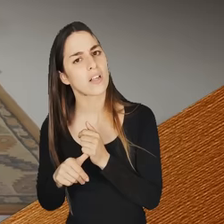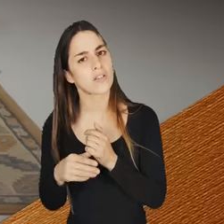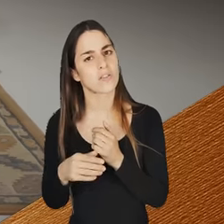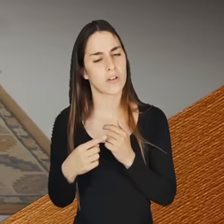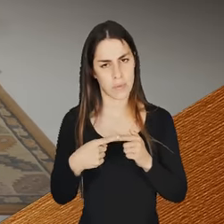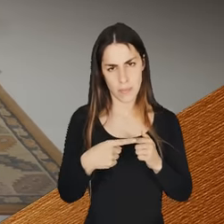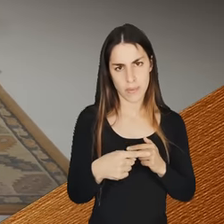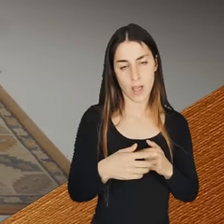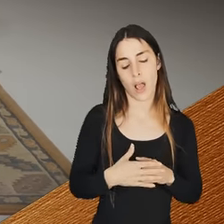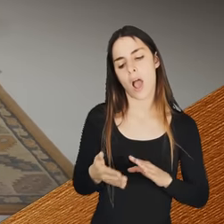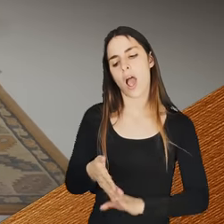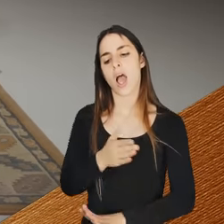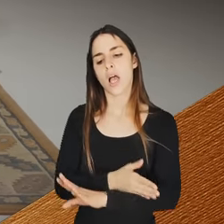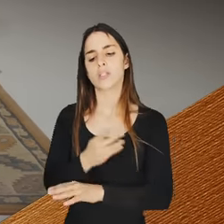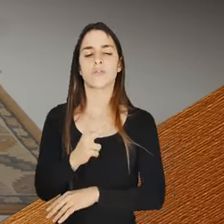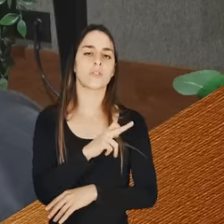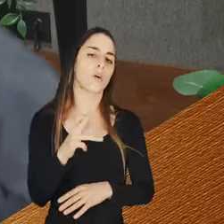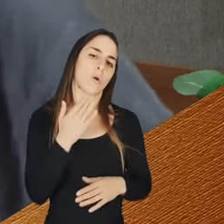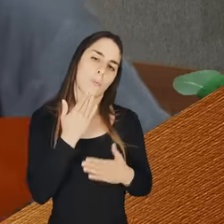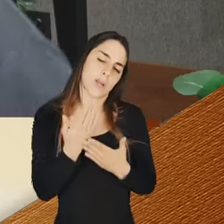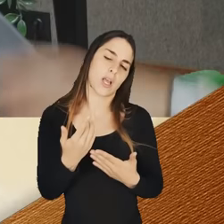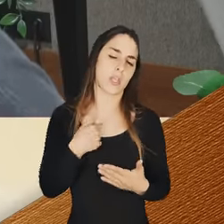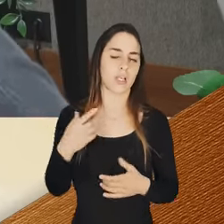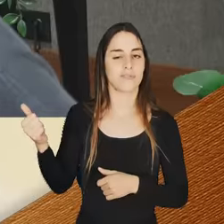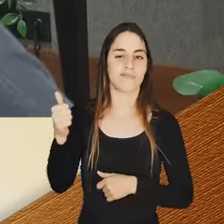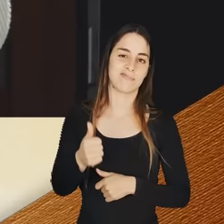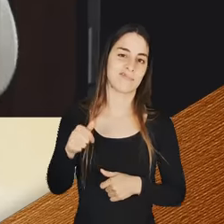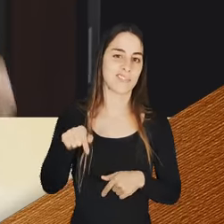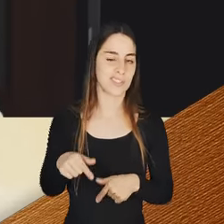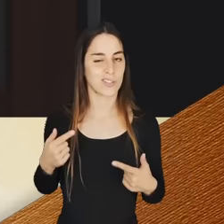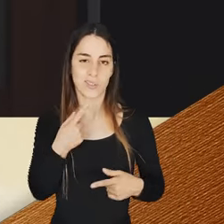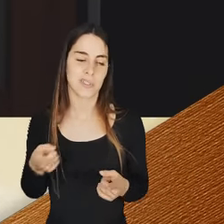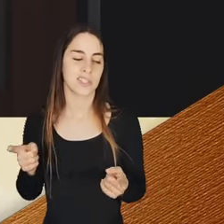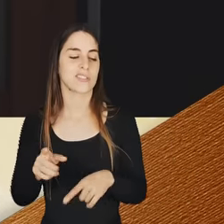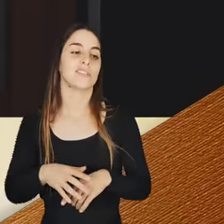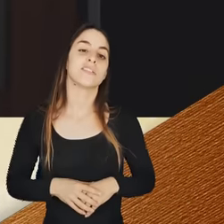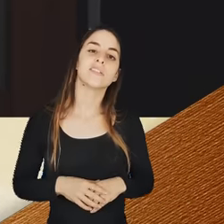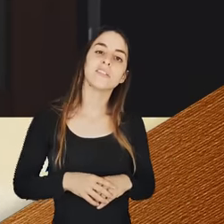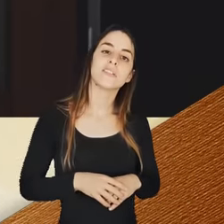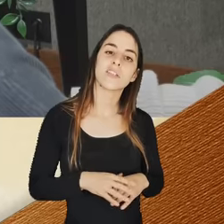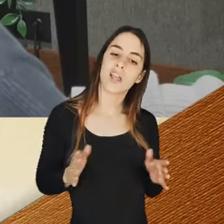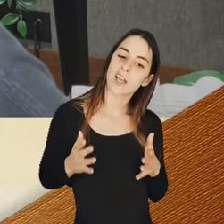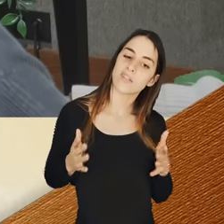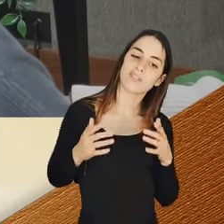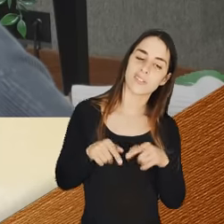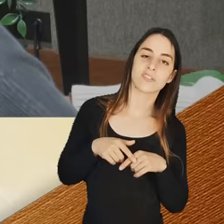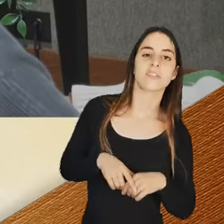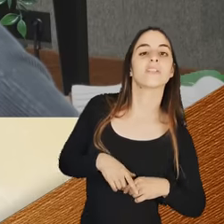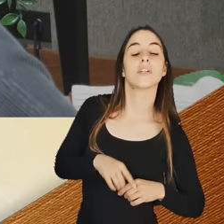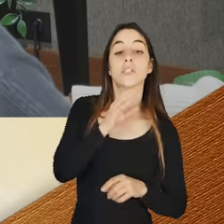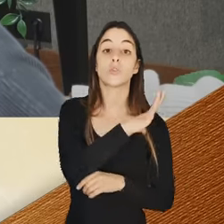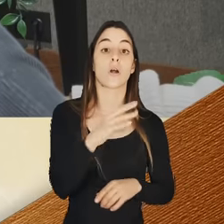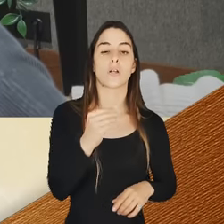Vitor, obrigado por me deixares cá vir mais uma vez. Oh, João, que tá LED, claro, né? Isto diz? LED. João,